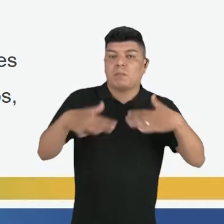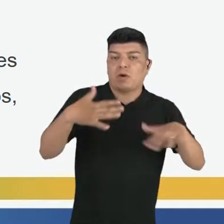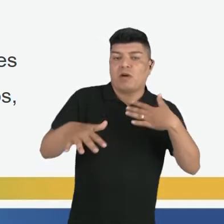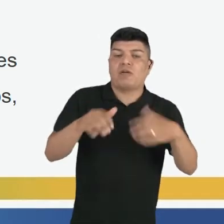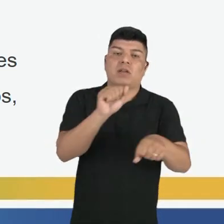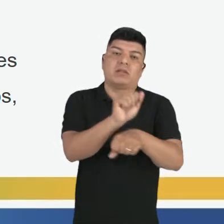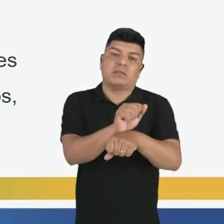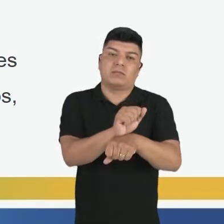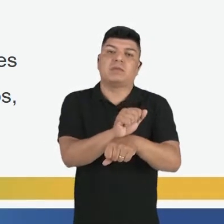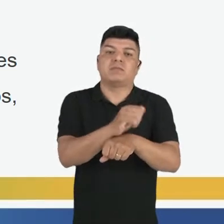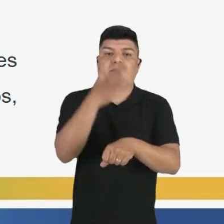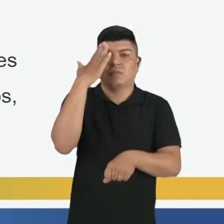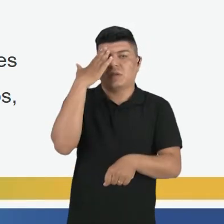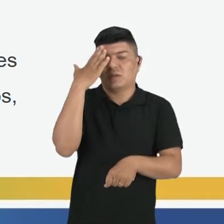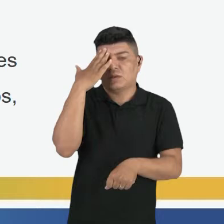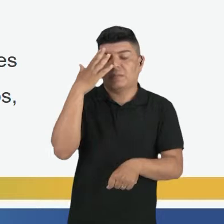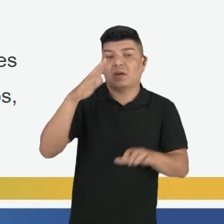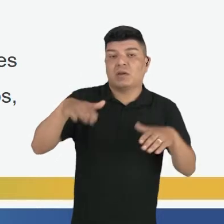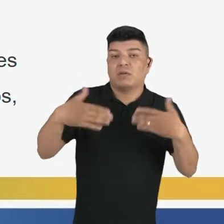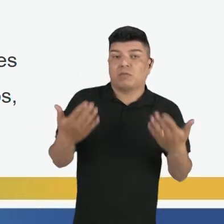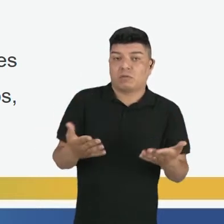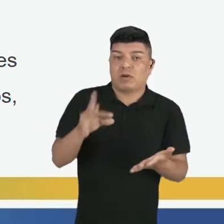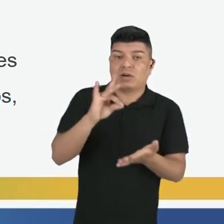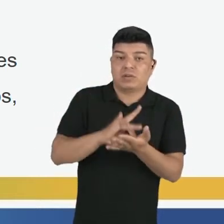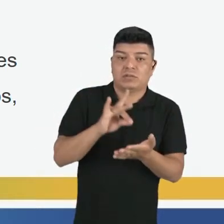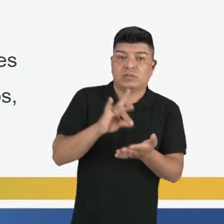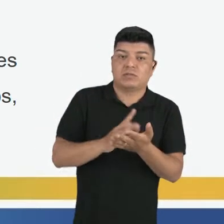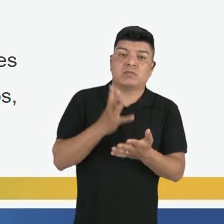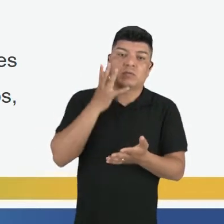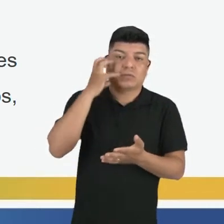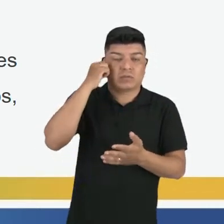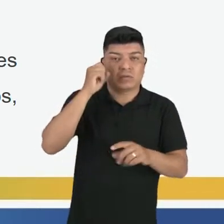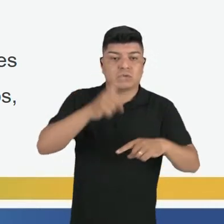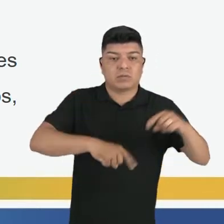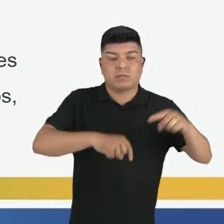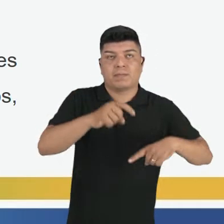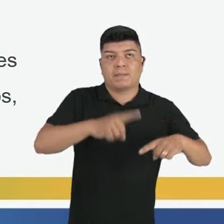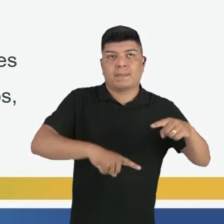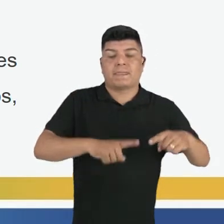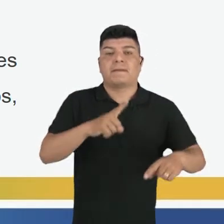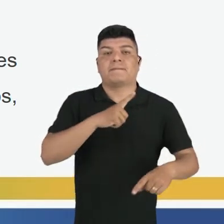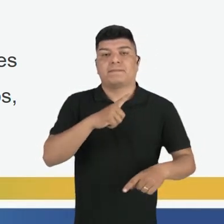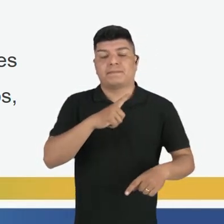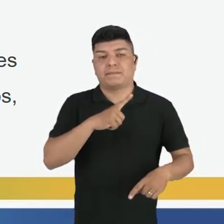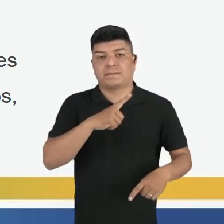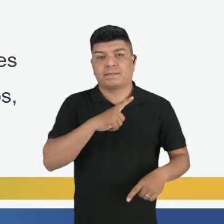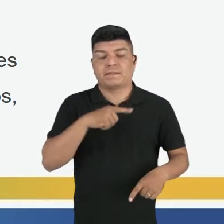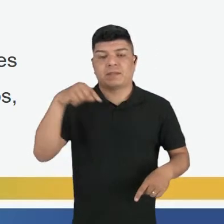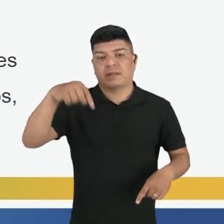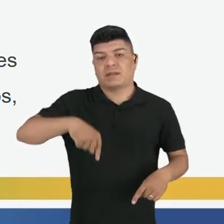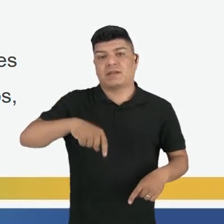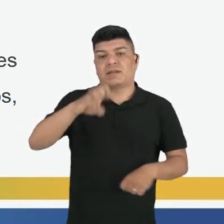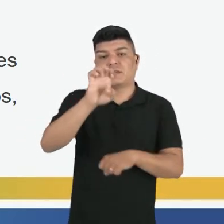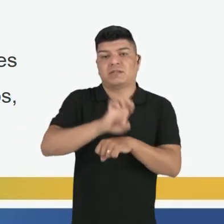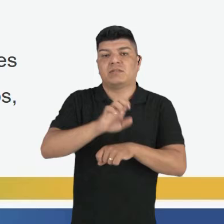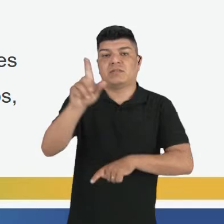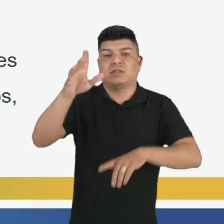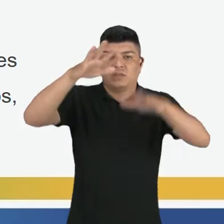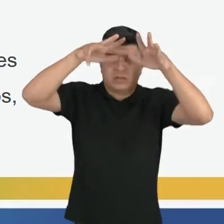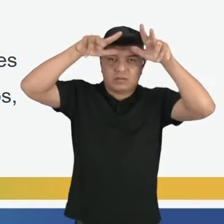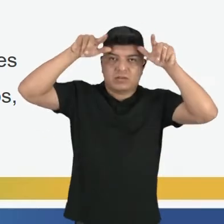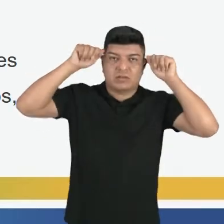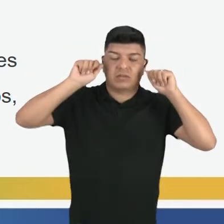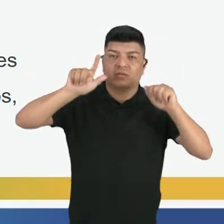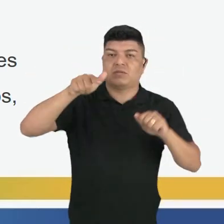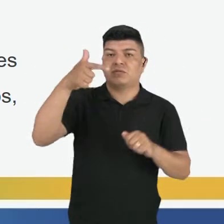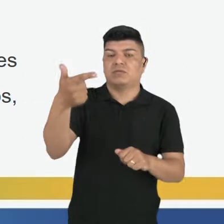móveis e imóveis para saber qual de fato é o patrimônio material que existe aqui no estado do Acre, por exemplo, ou